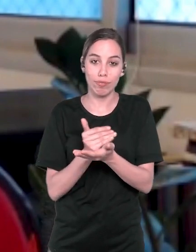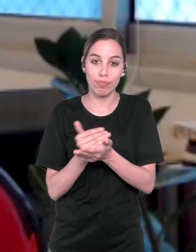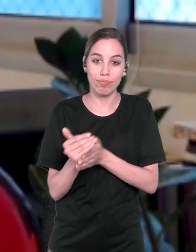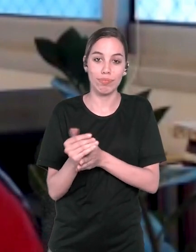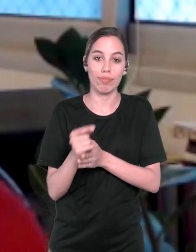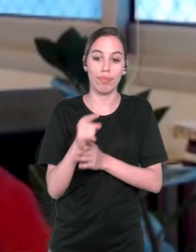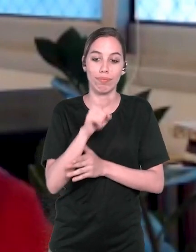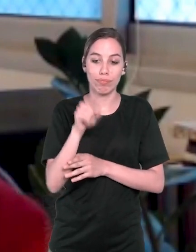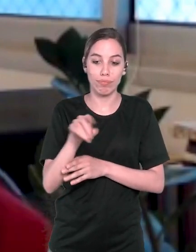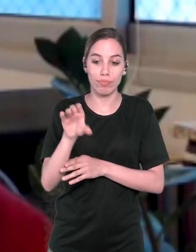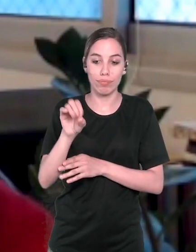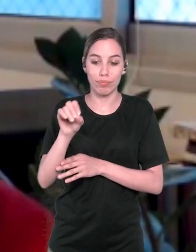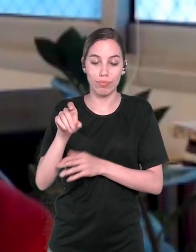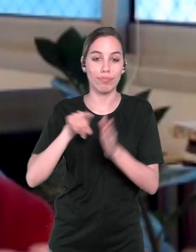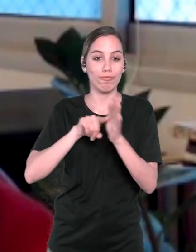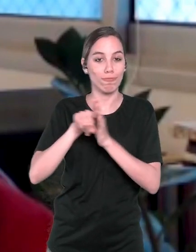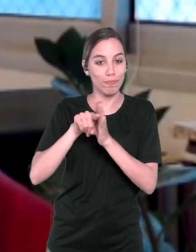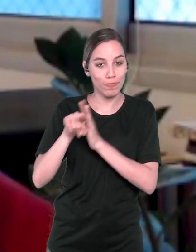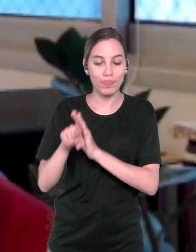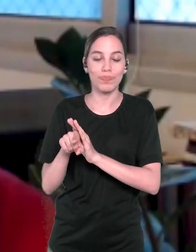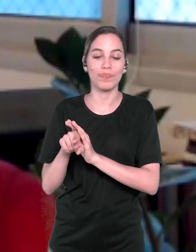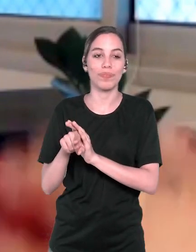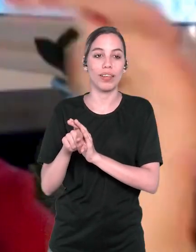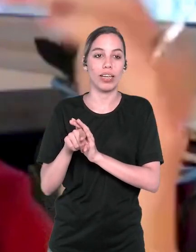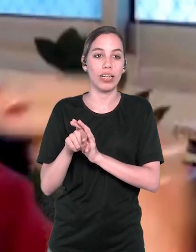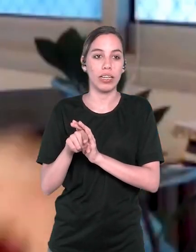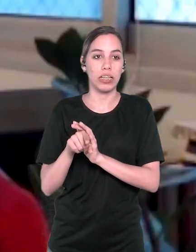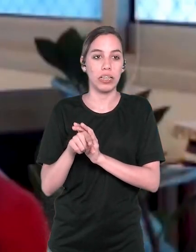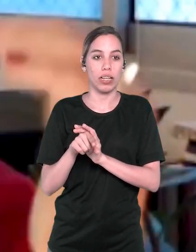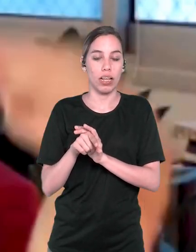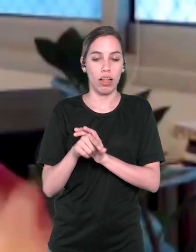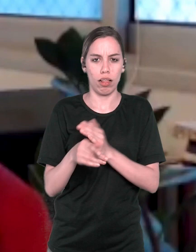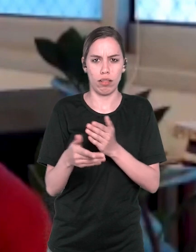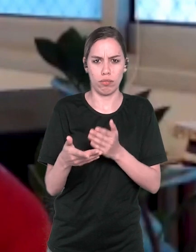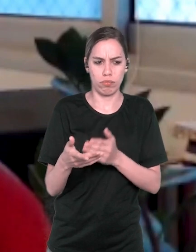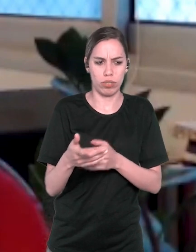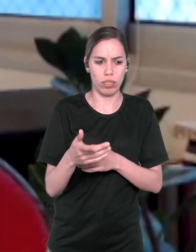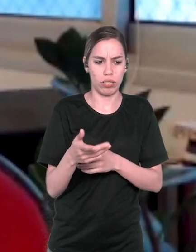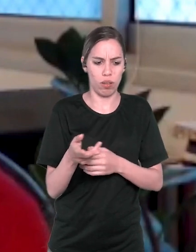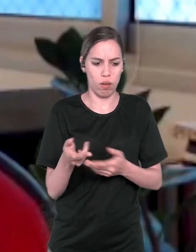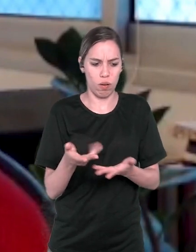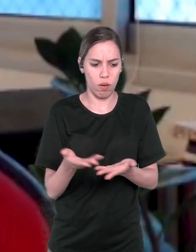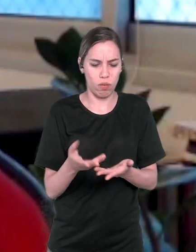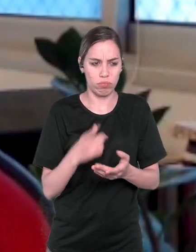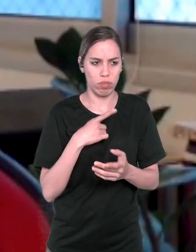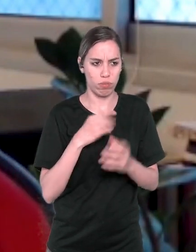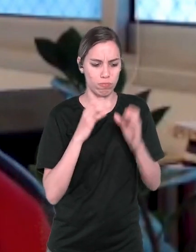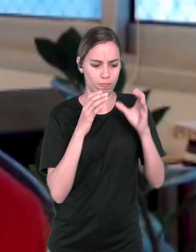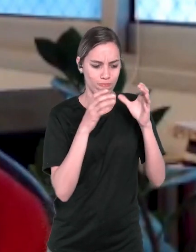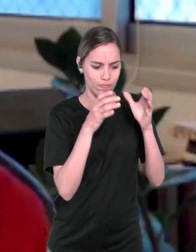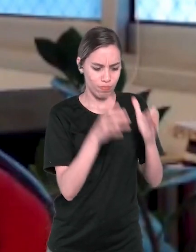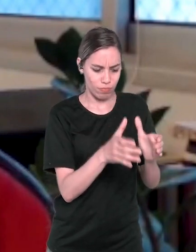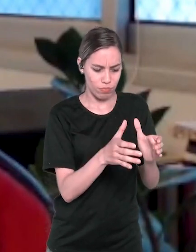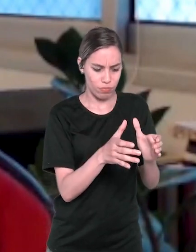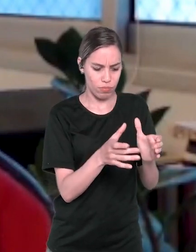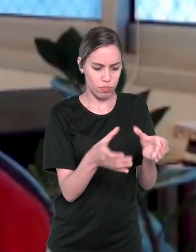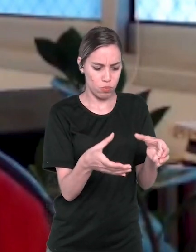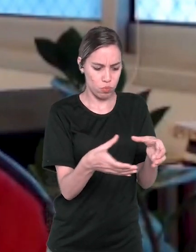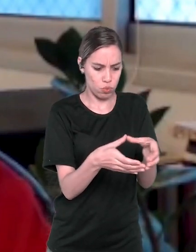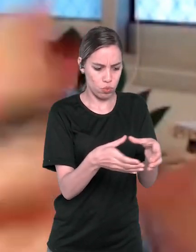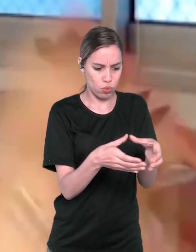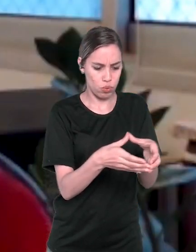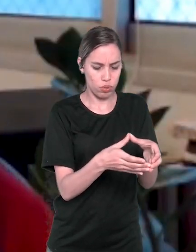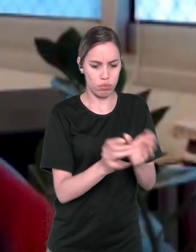utilizado, né, está muito circunscrito às séries, às coleções de bichos, né, de um